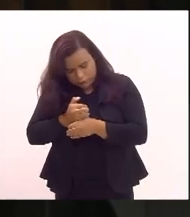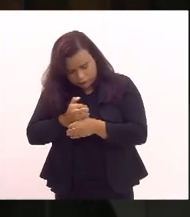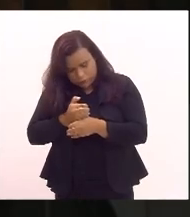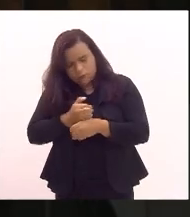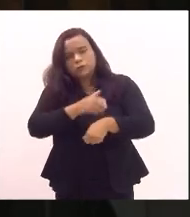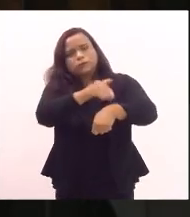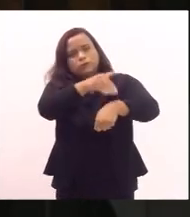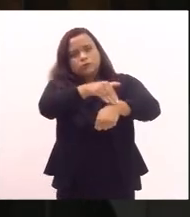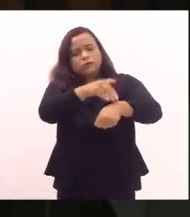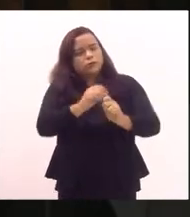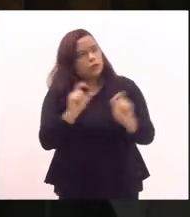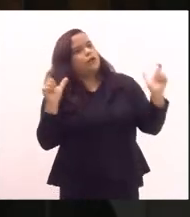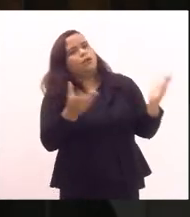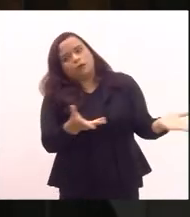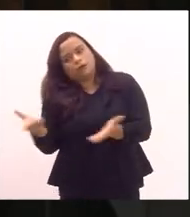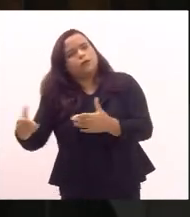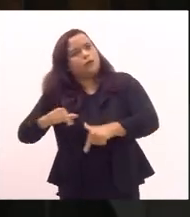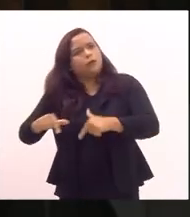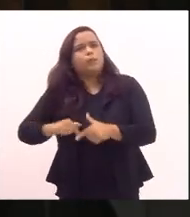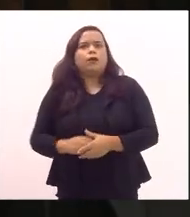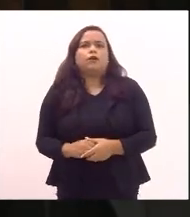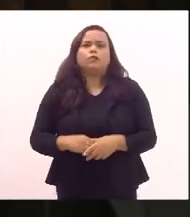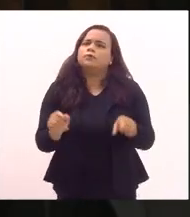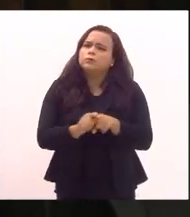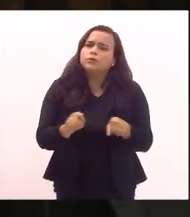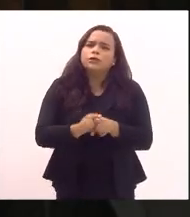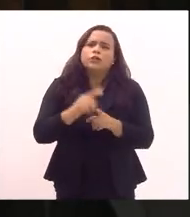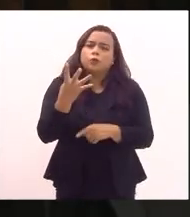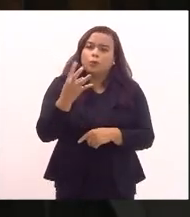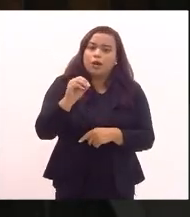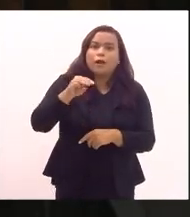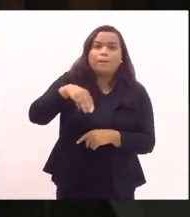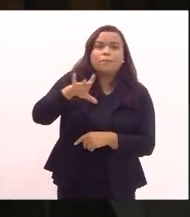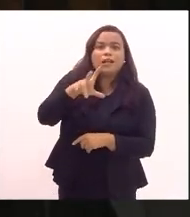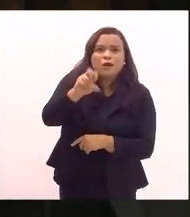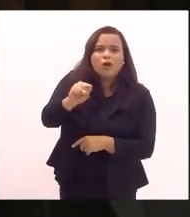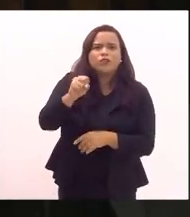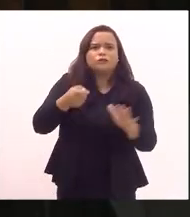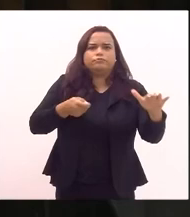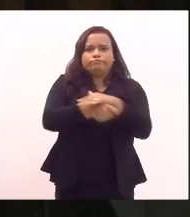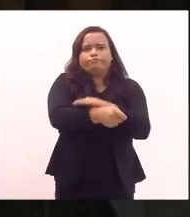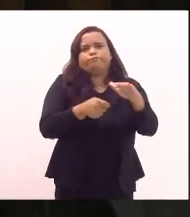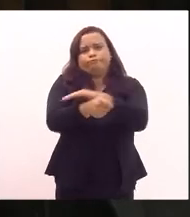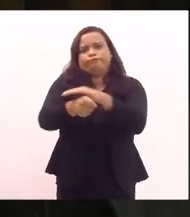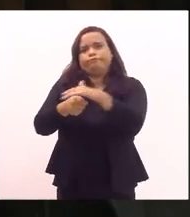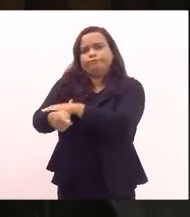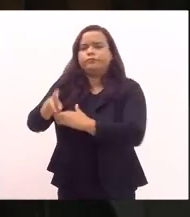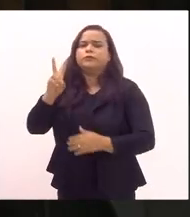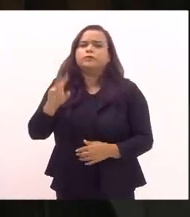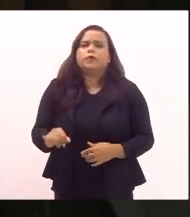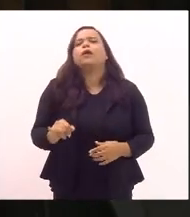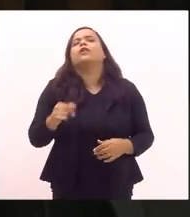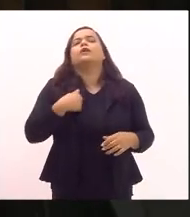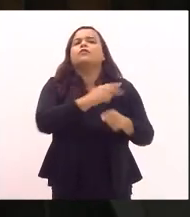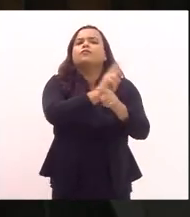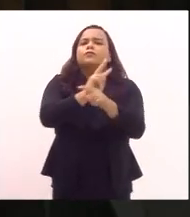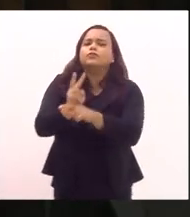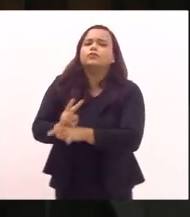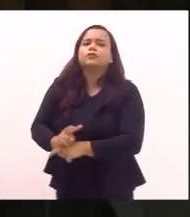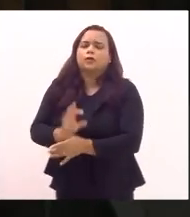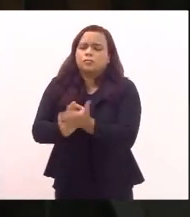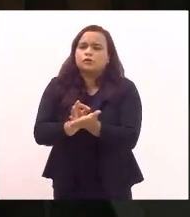e agora bem mais esses 40 milhões de reais que vão ser investido nessas unidades fiscalizar e